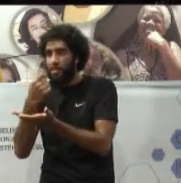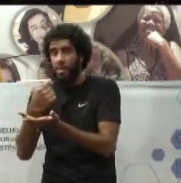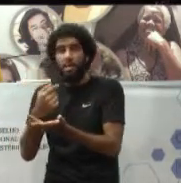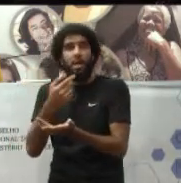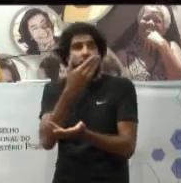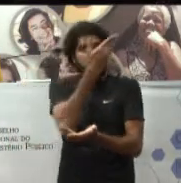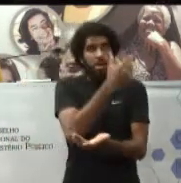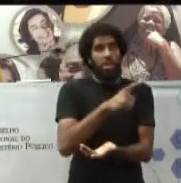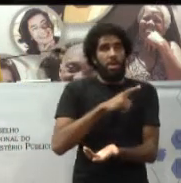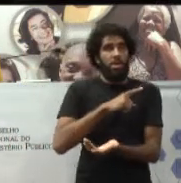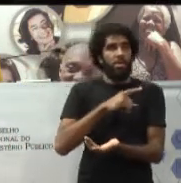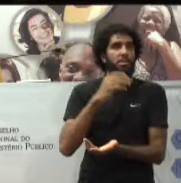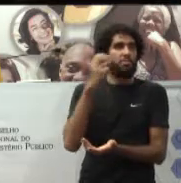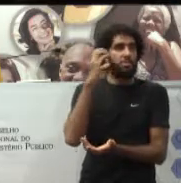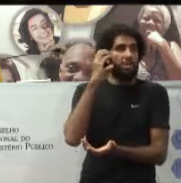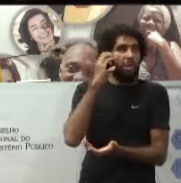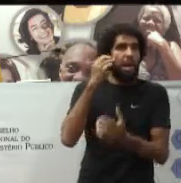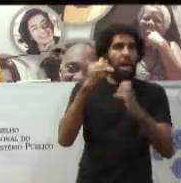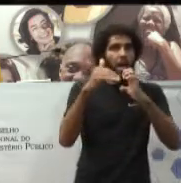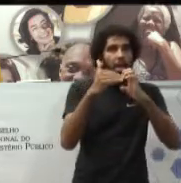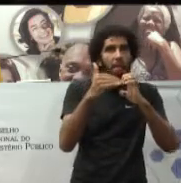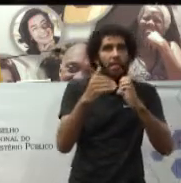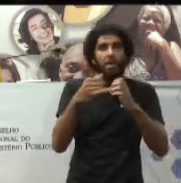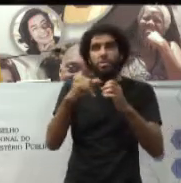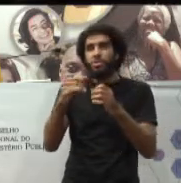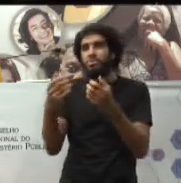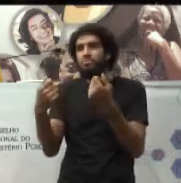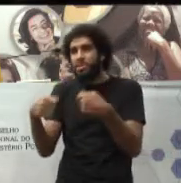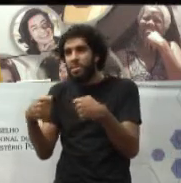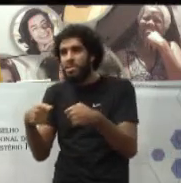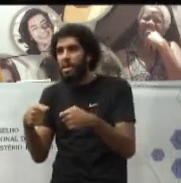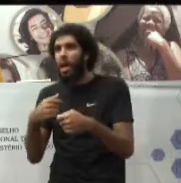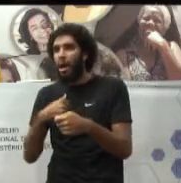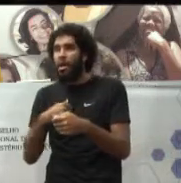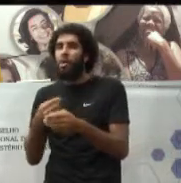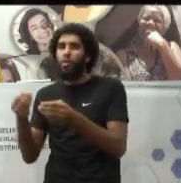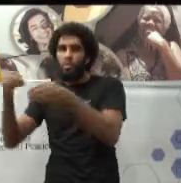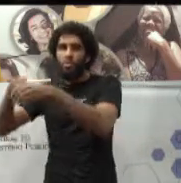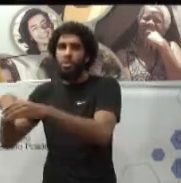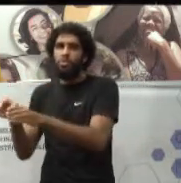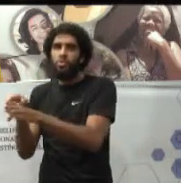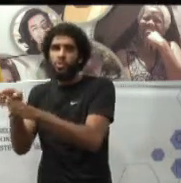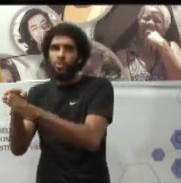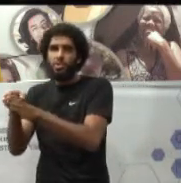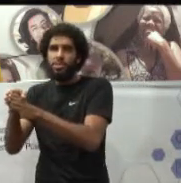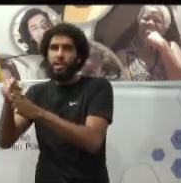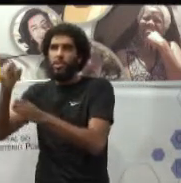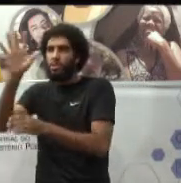no que precisa do conselho federal de medicina e agradecer pela paciência muito obrigado